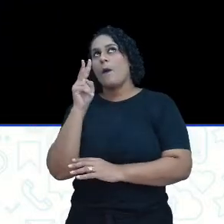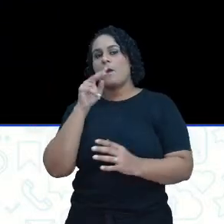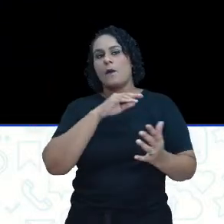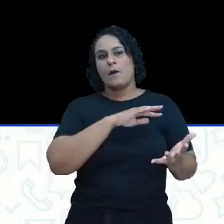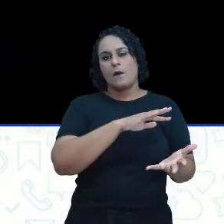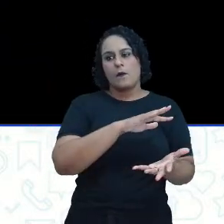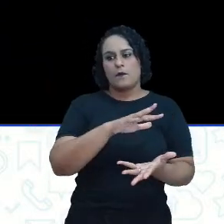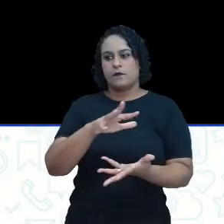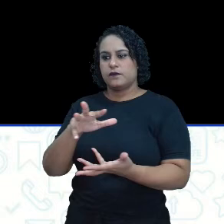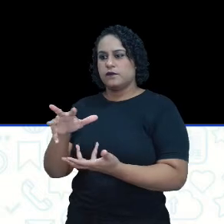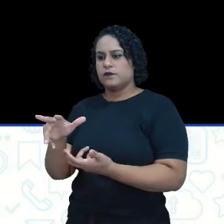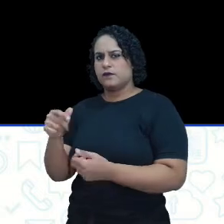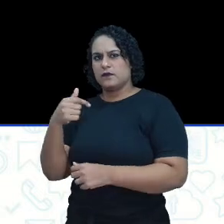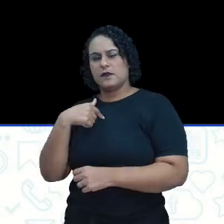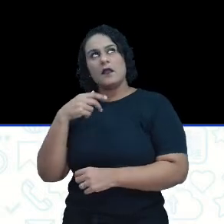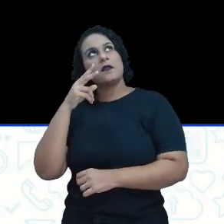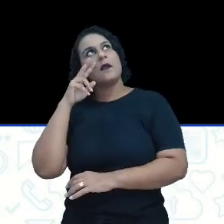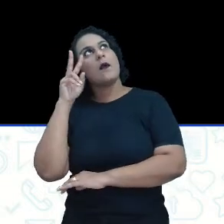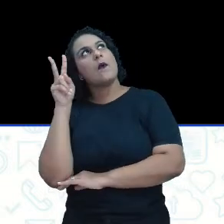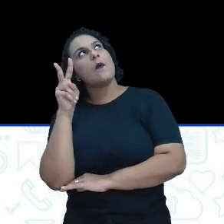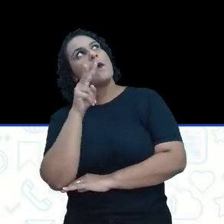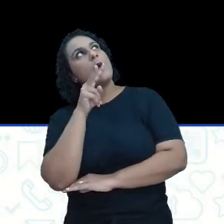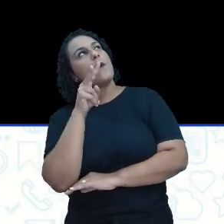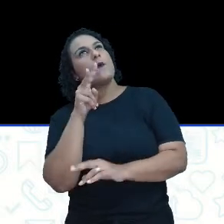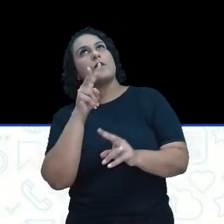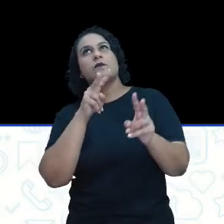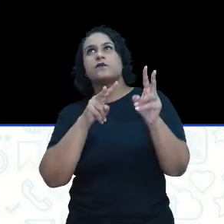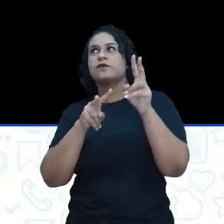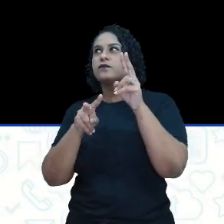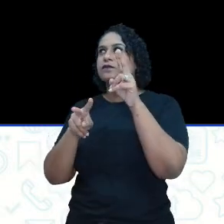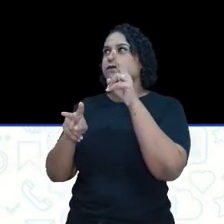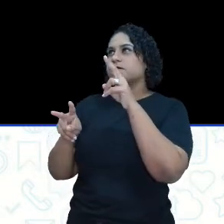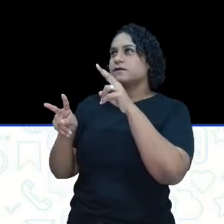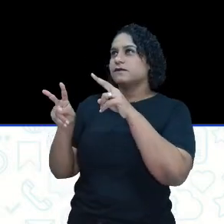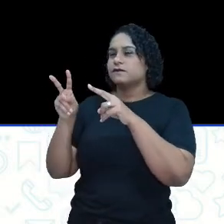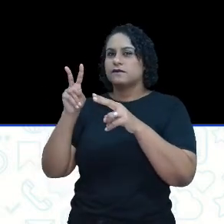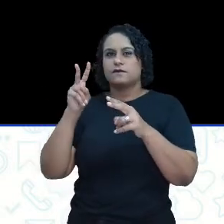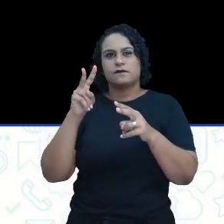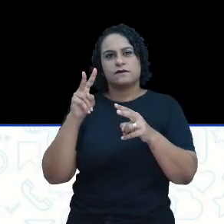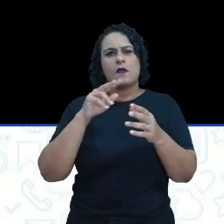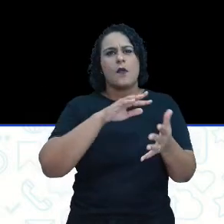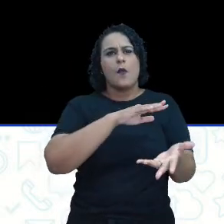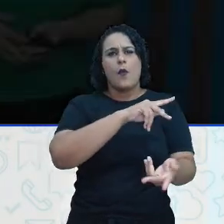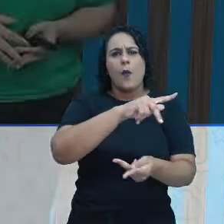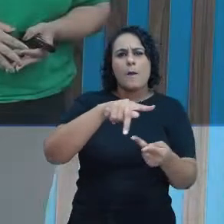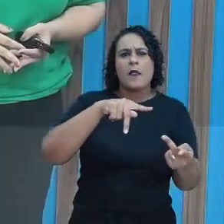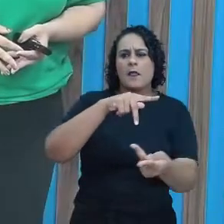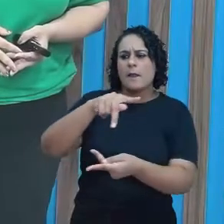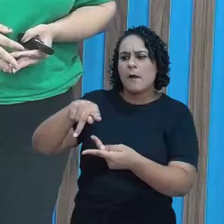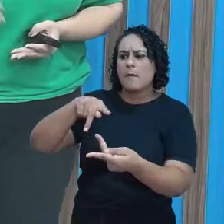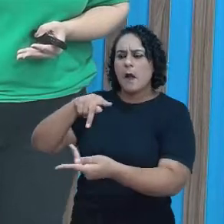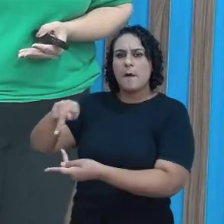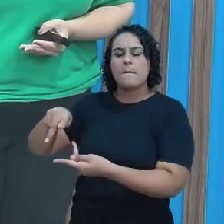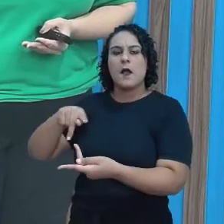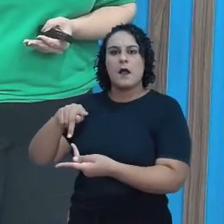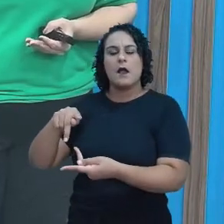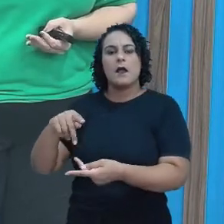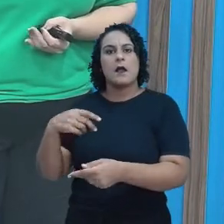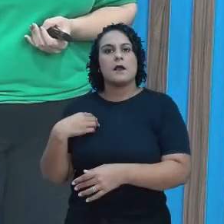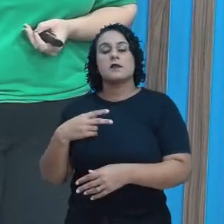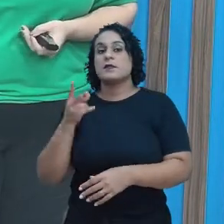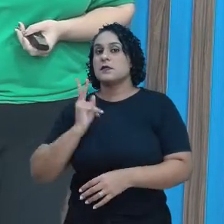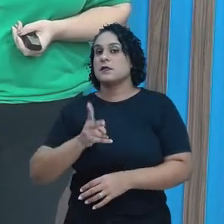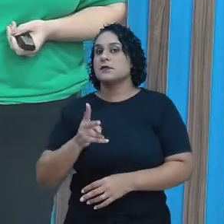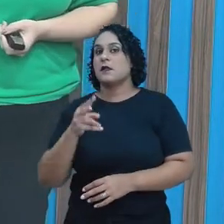universo, daqui da Terra, a gente olhando todas as galáxias, né, os planetas que a gente encontra por aí, a gente está sempre